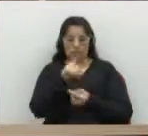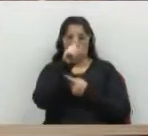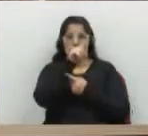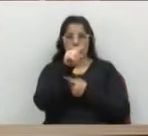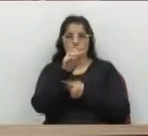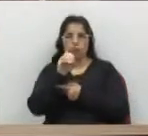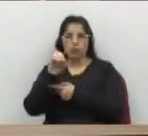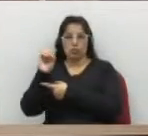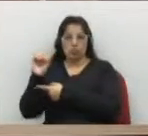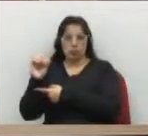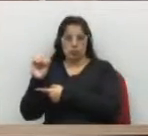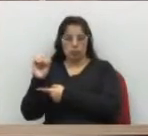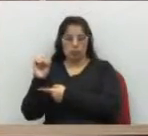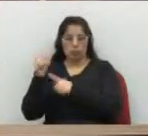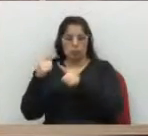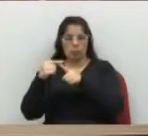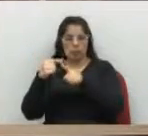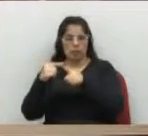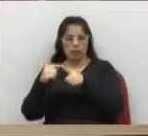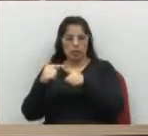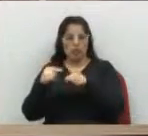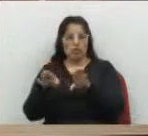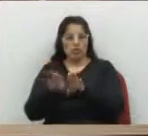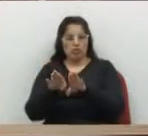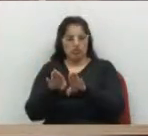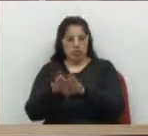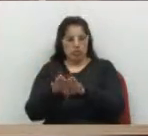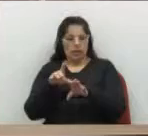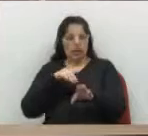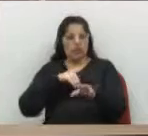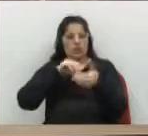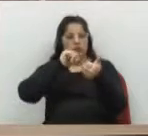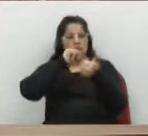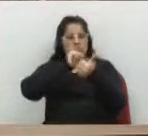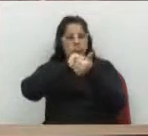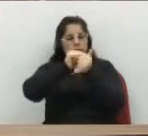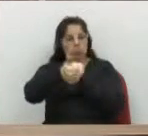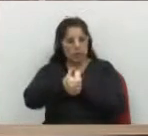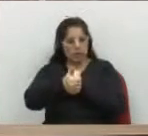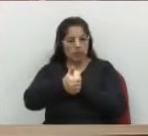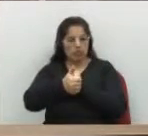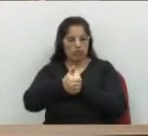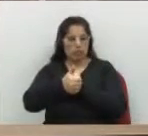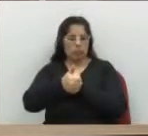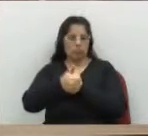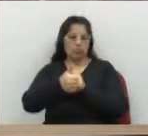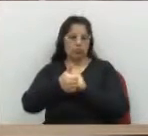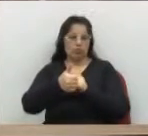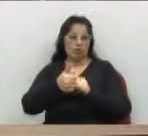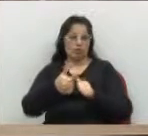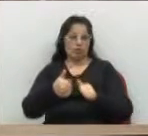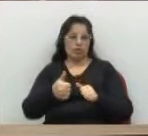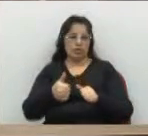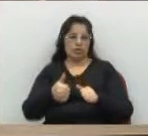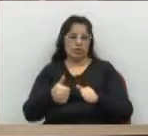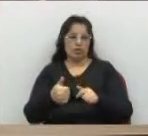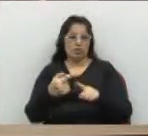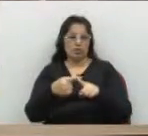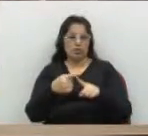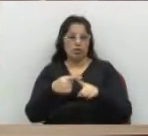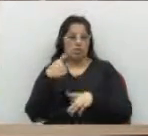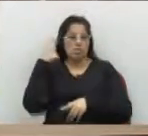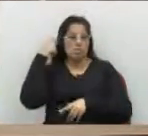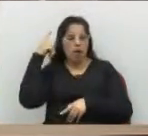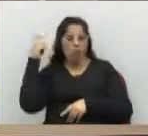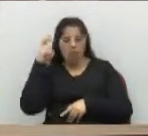zoológico por parte do aeromodelismo, porque o barulho estressa os animais. E o motocross, inclusive, causou alguns problemas